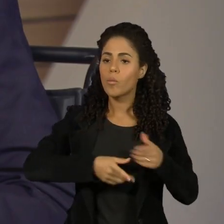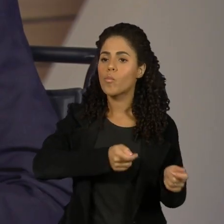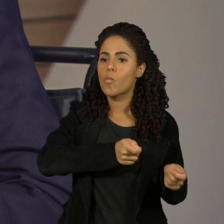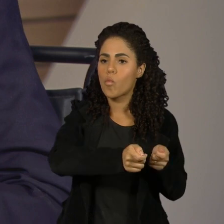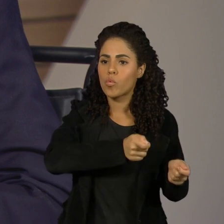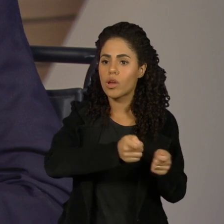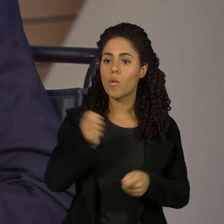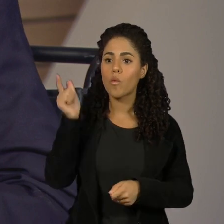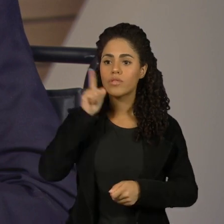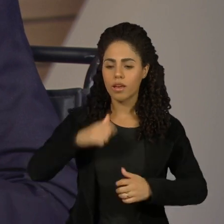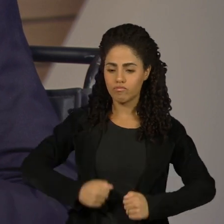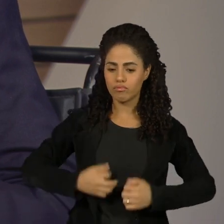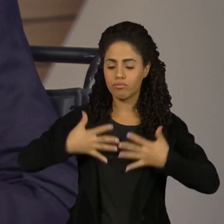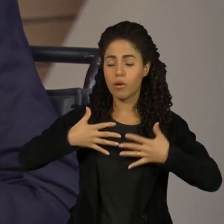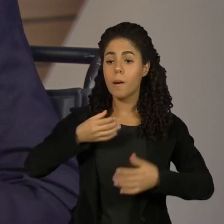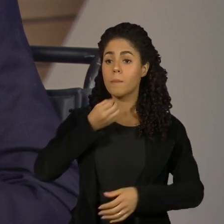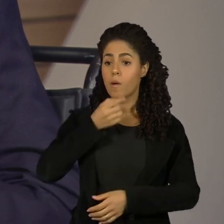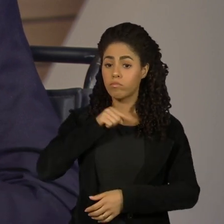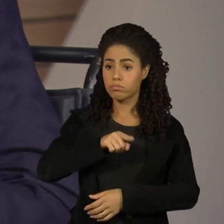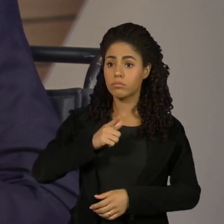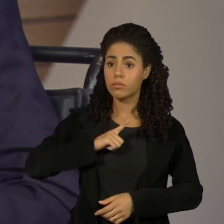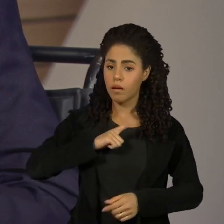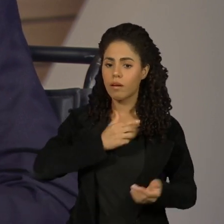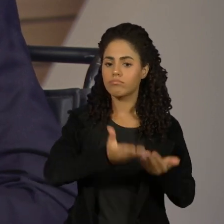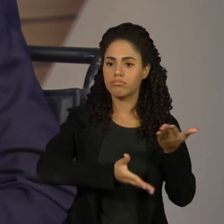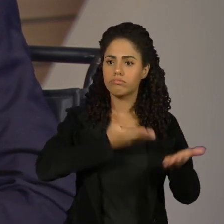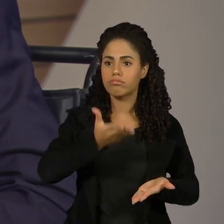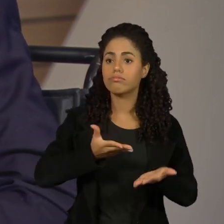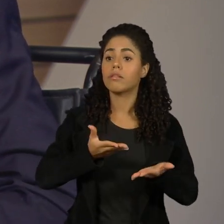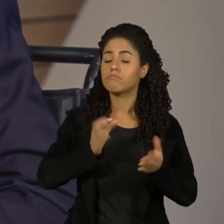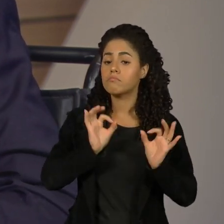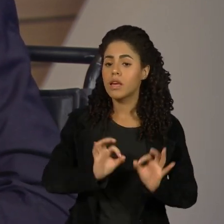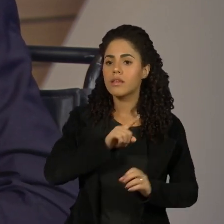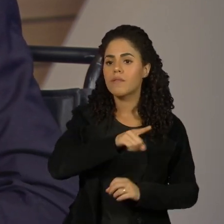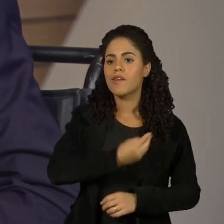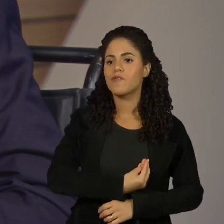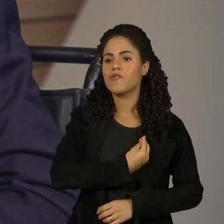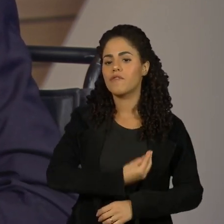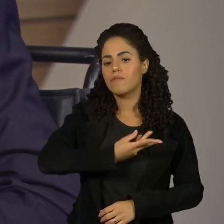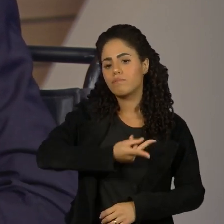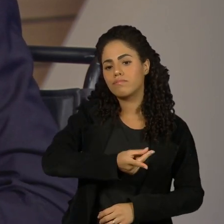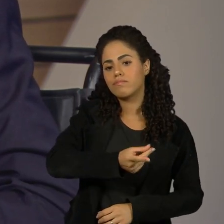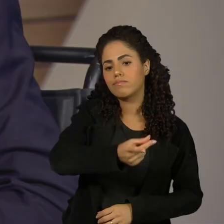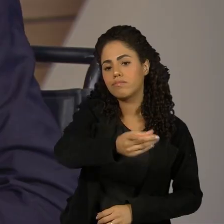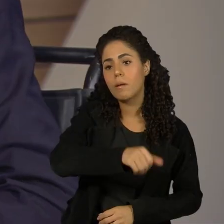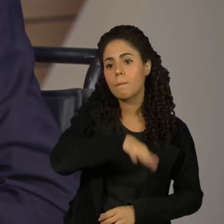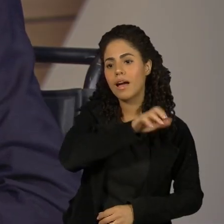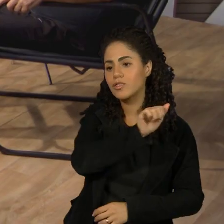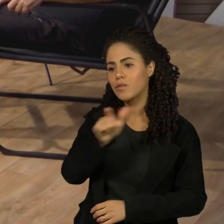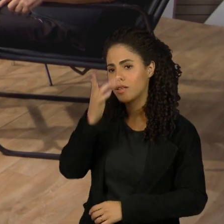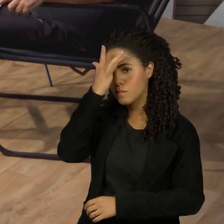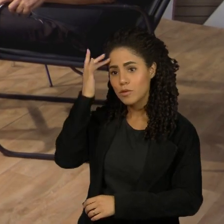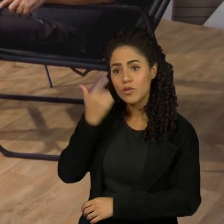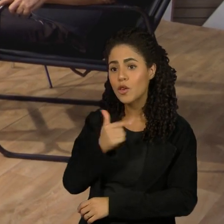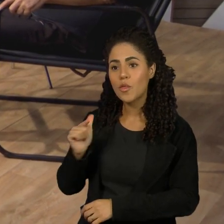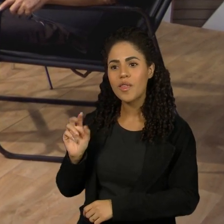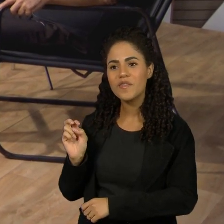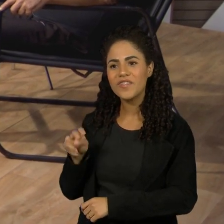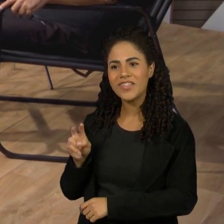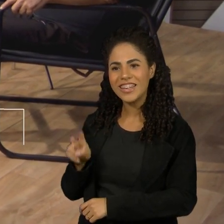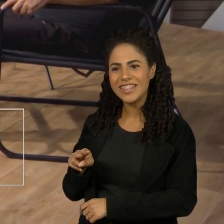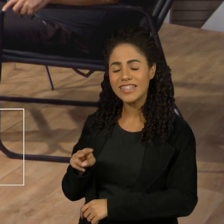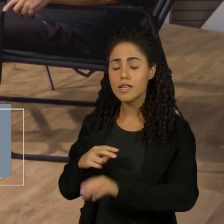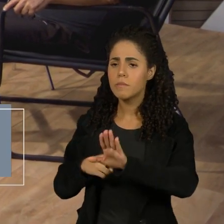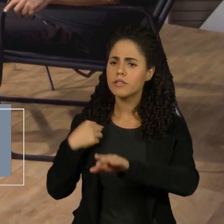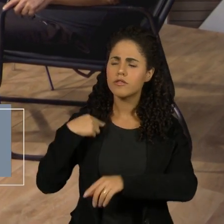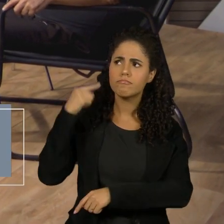recuperam a imunidade, que é o que a gente espera no tratamento, elas vivem mais do que as pessoas que não têm HIV. Você sabe que a gente sempre